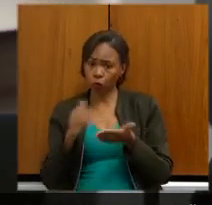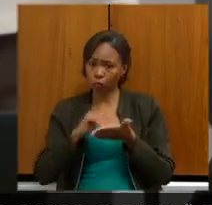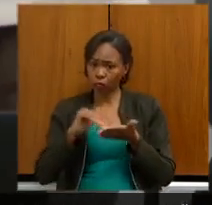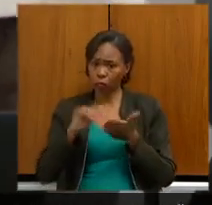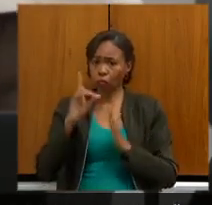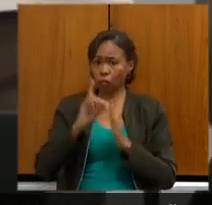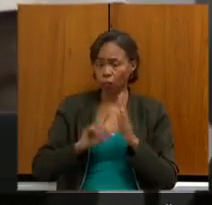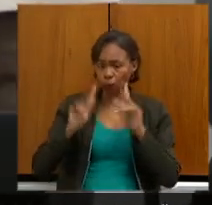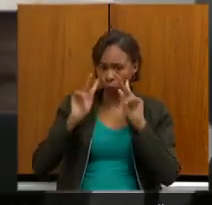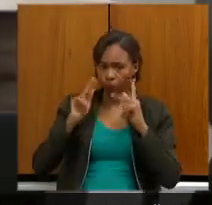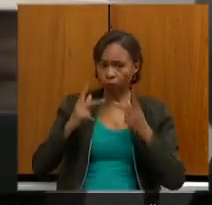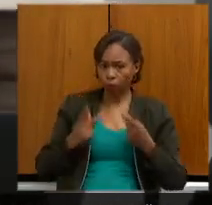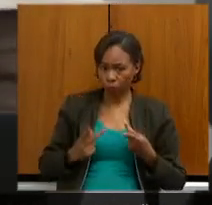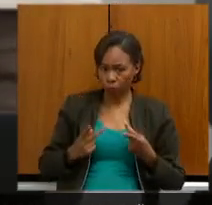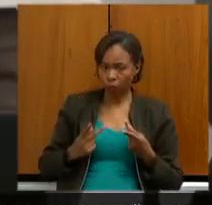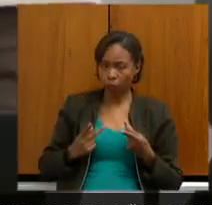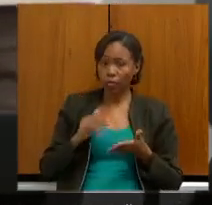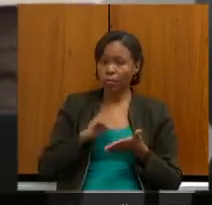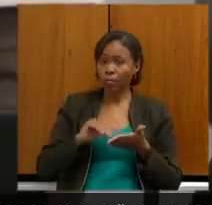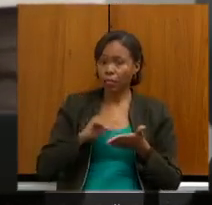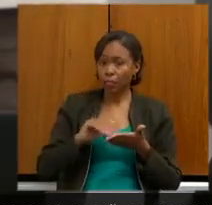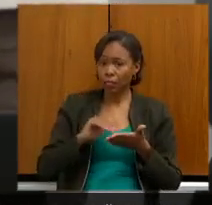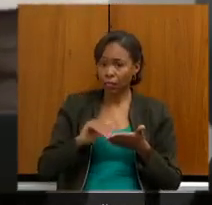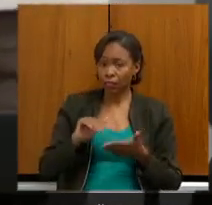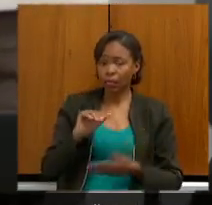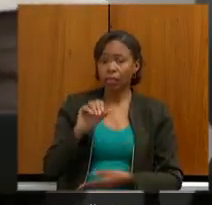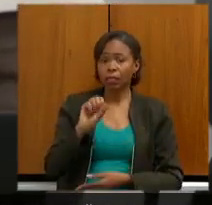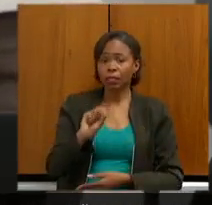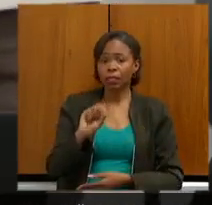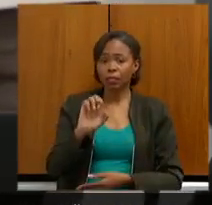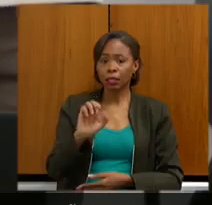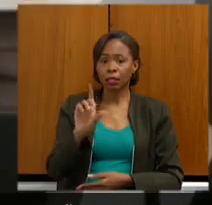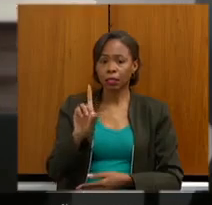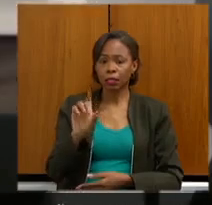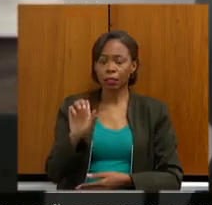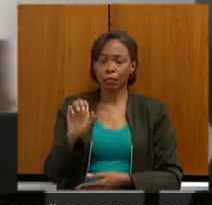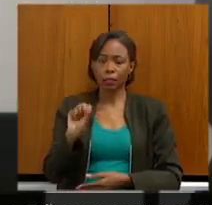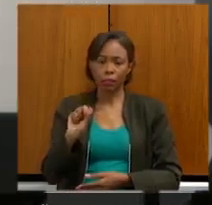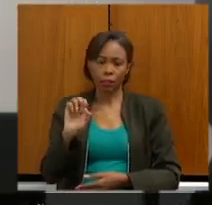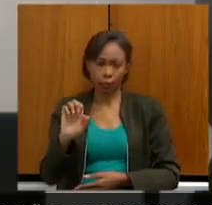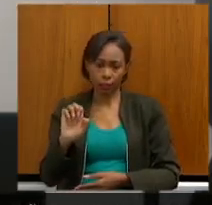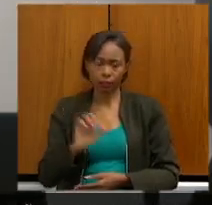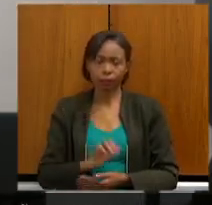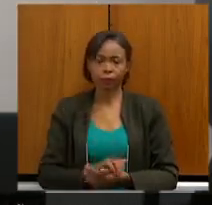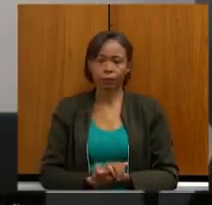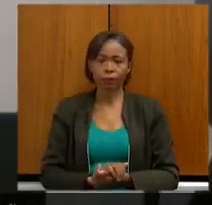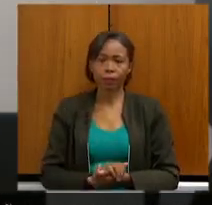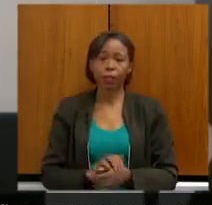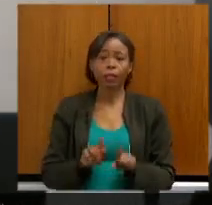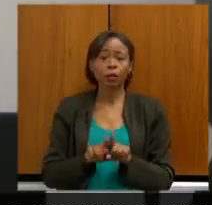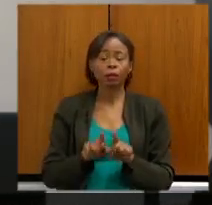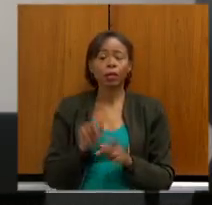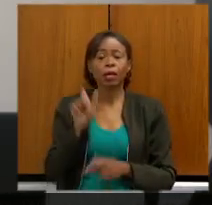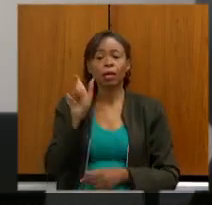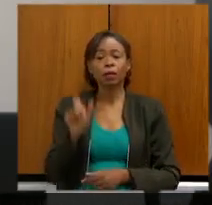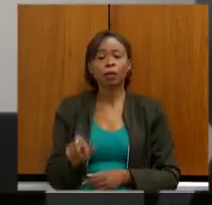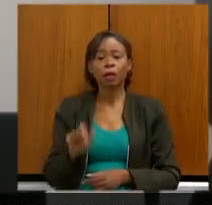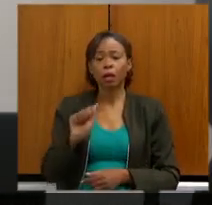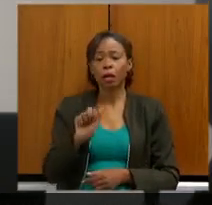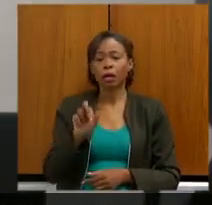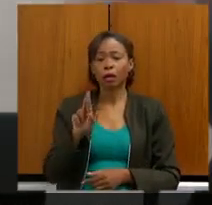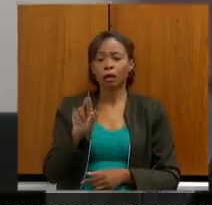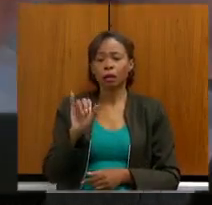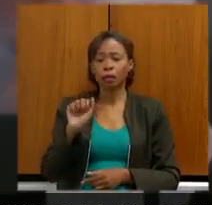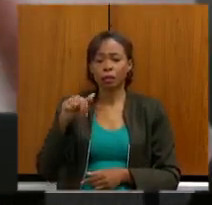Humanos da Secretaria de Estado de Desenvolvimento Social da sedese a senhora Ariane Gontijo